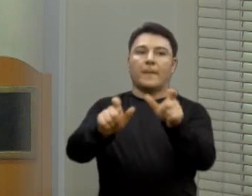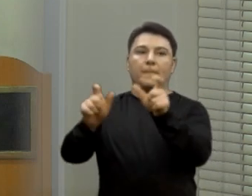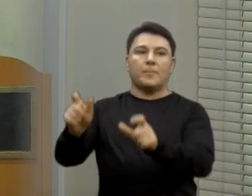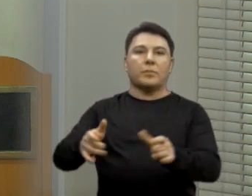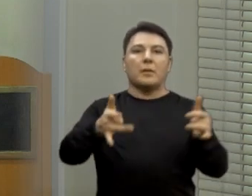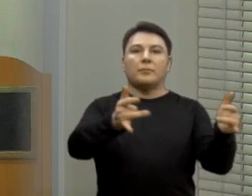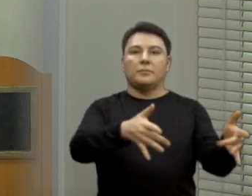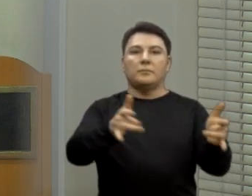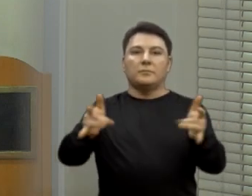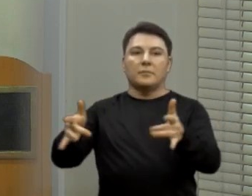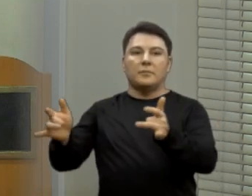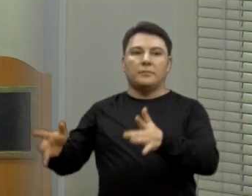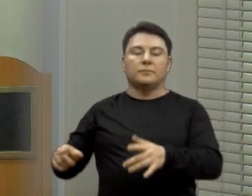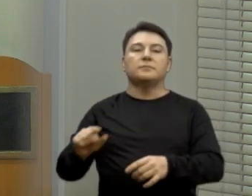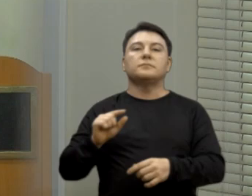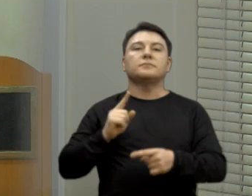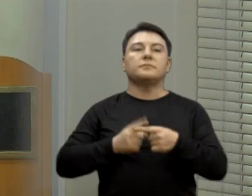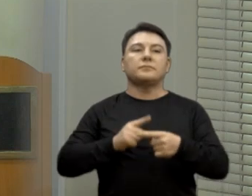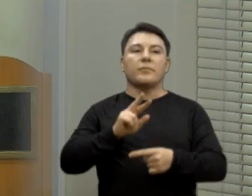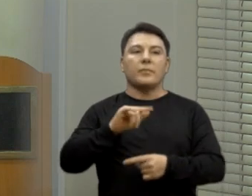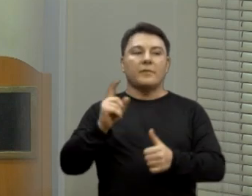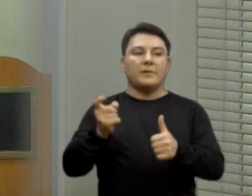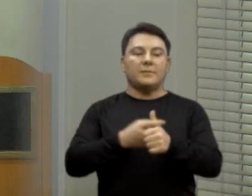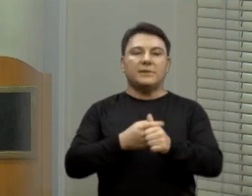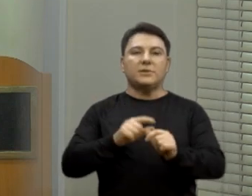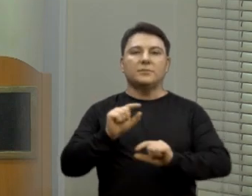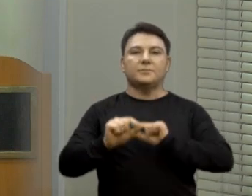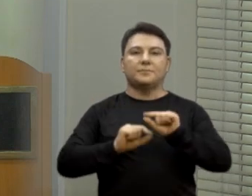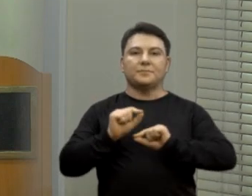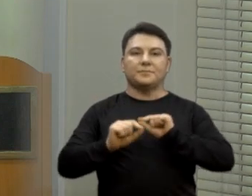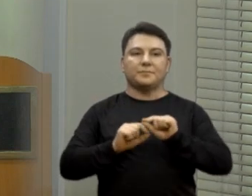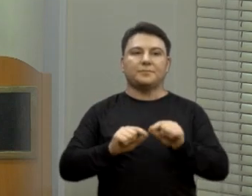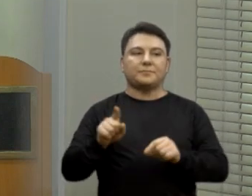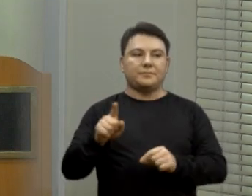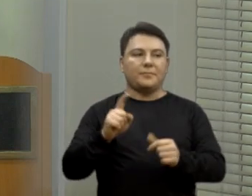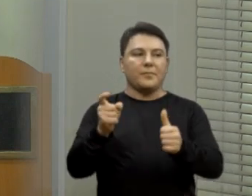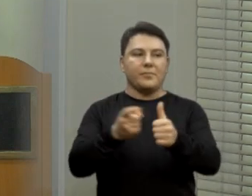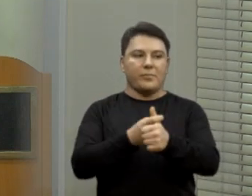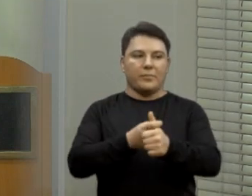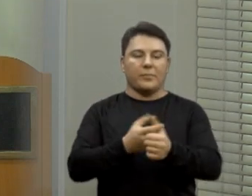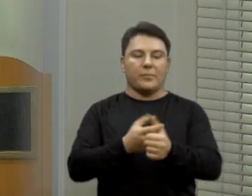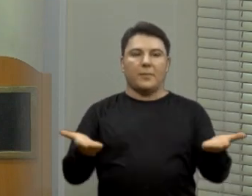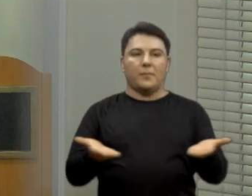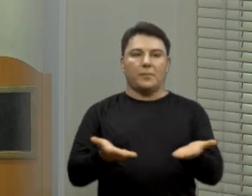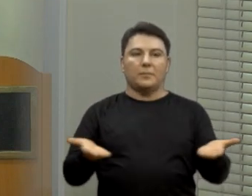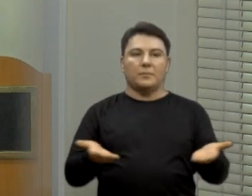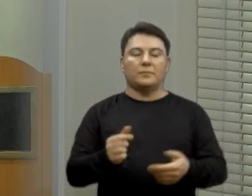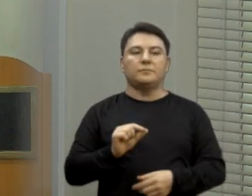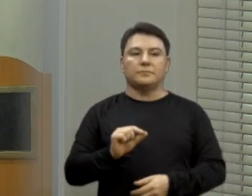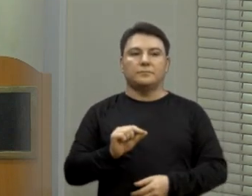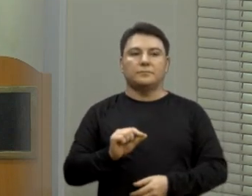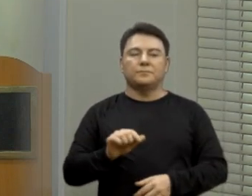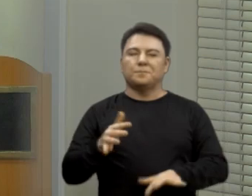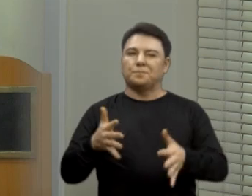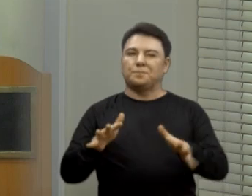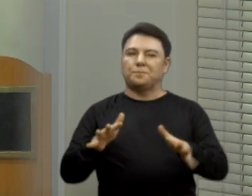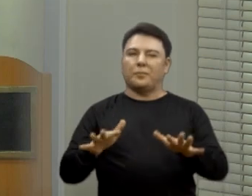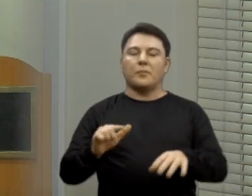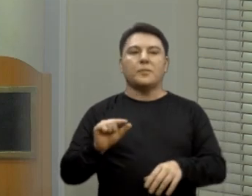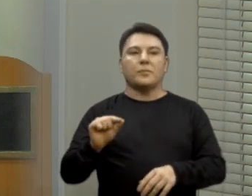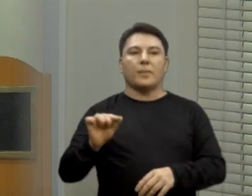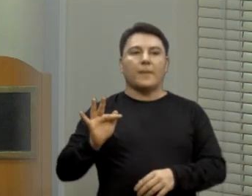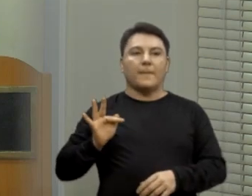mais urgente possível para pagar essas dívidas da prefeitura. A dívida da prefeitura hoje está em torno, a